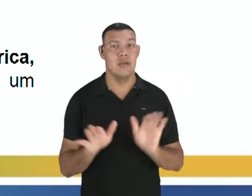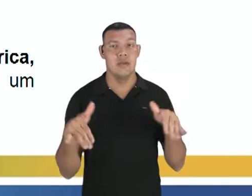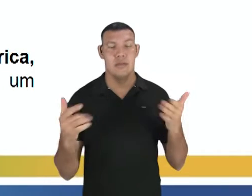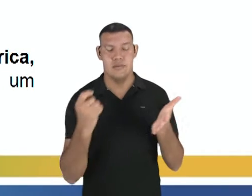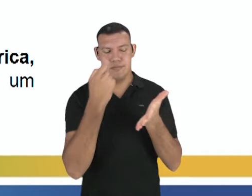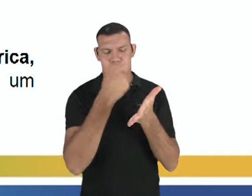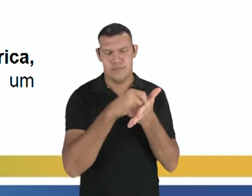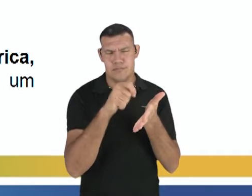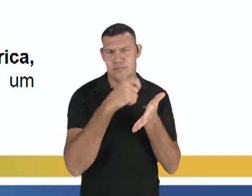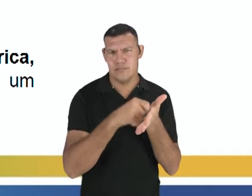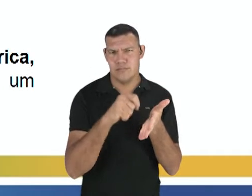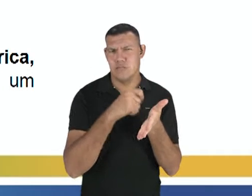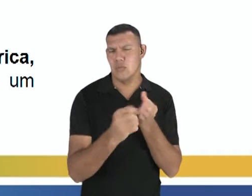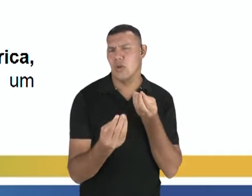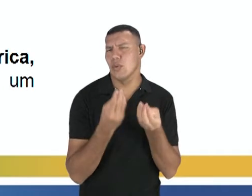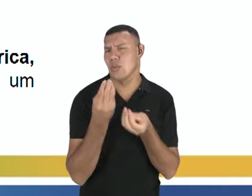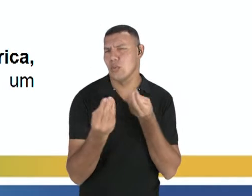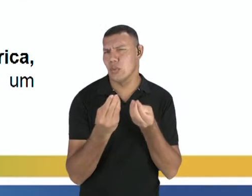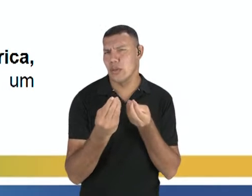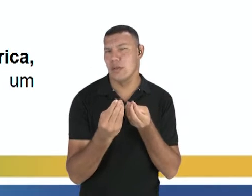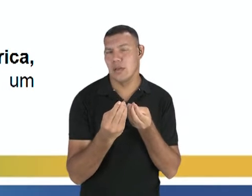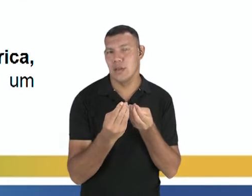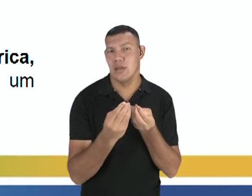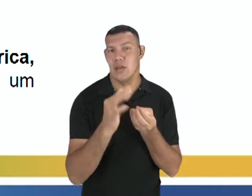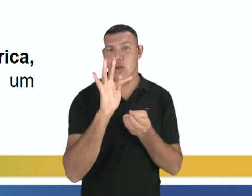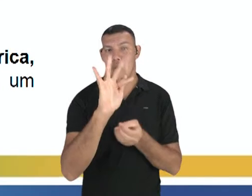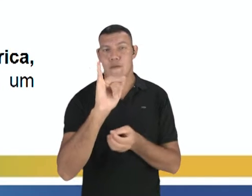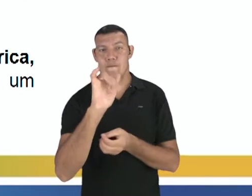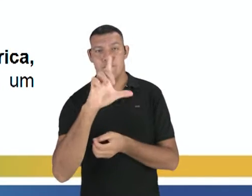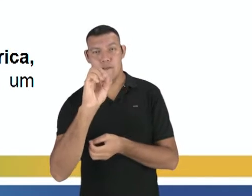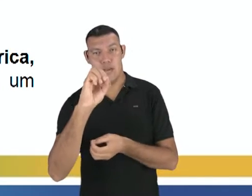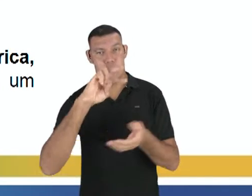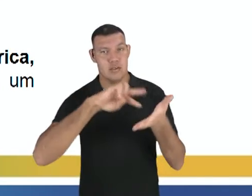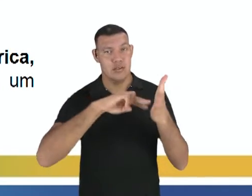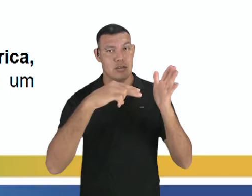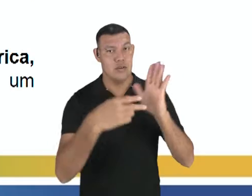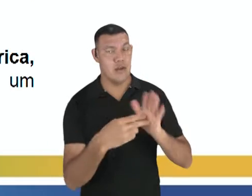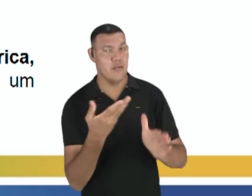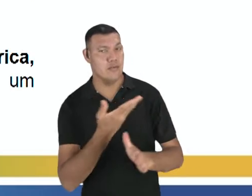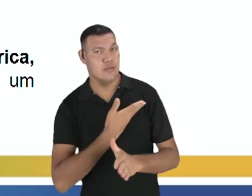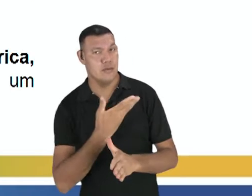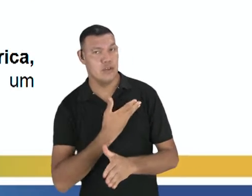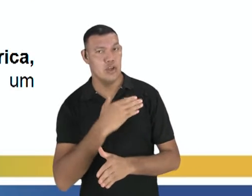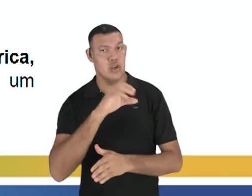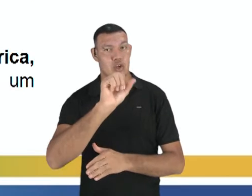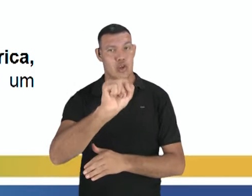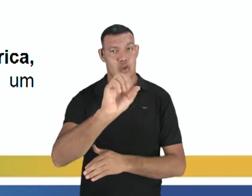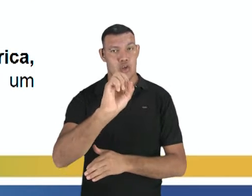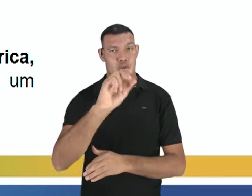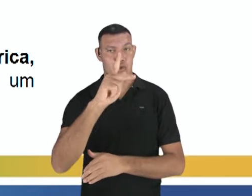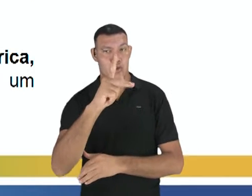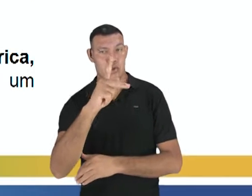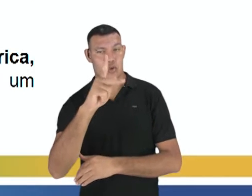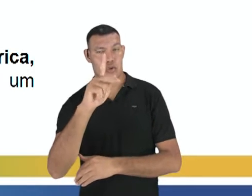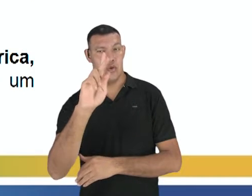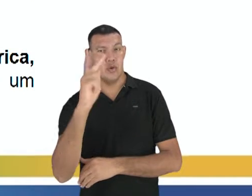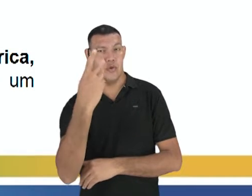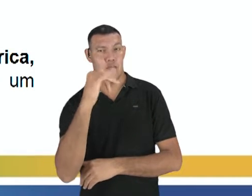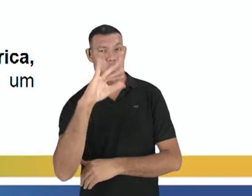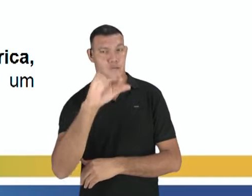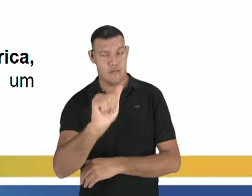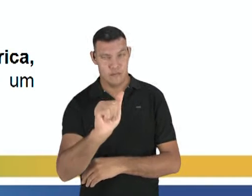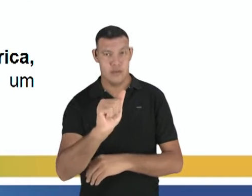era escrito de forma que philo significava amigo e Sofia significava sabedoria. Portanto, na